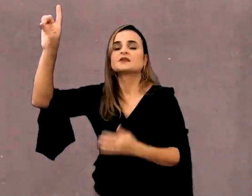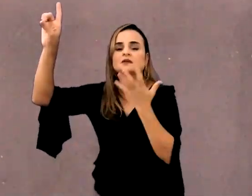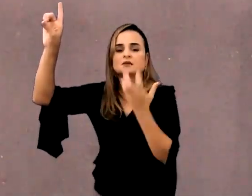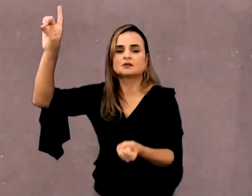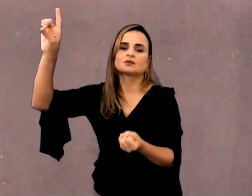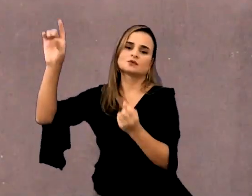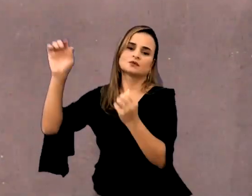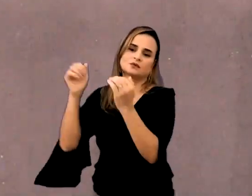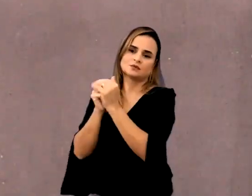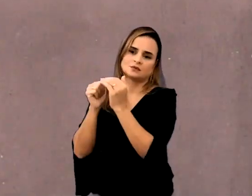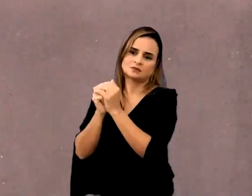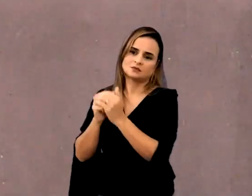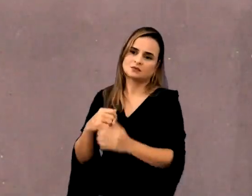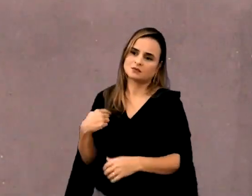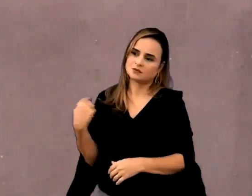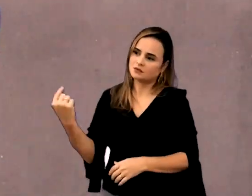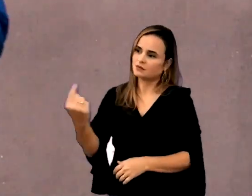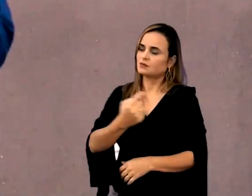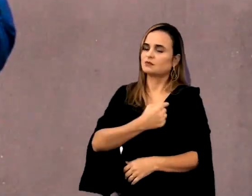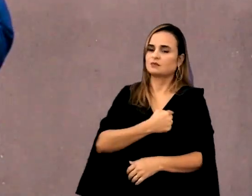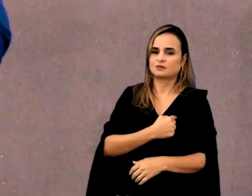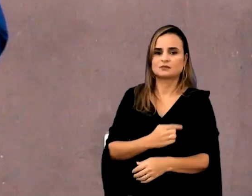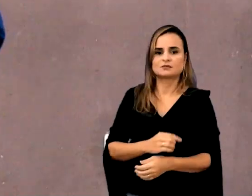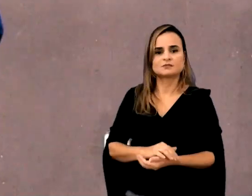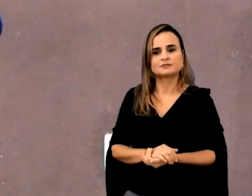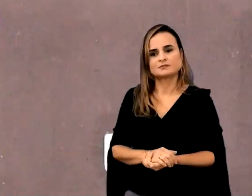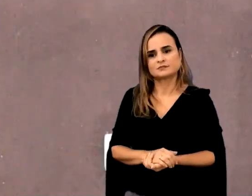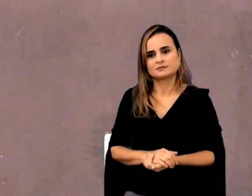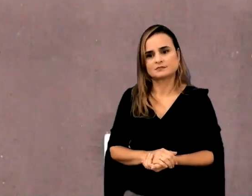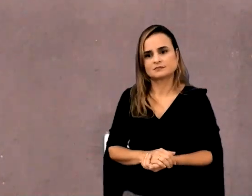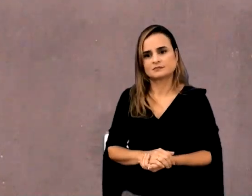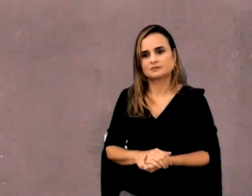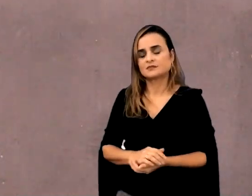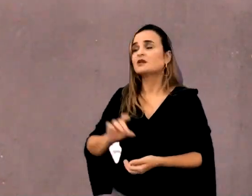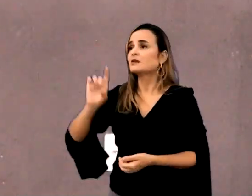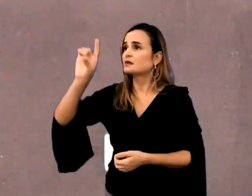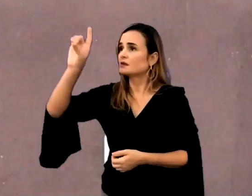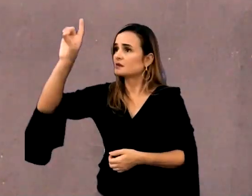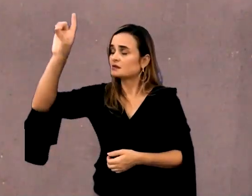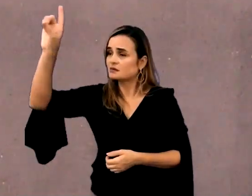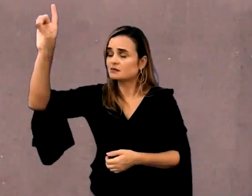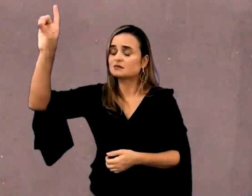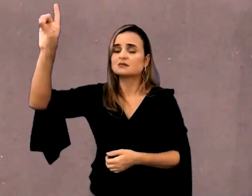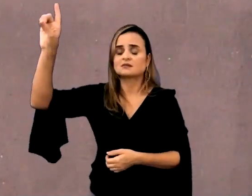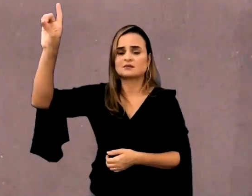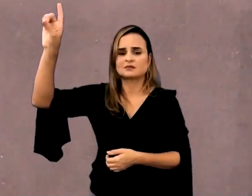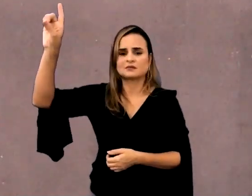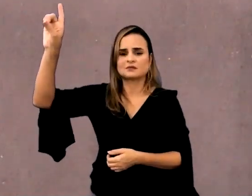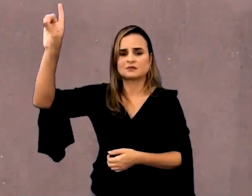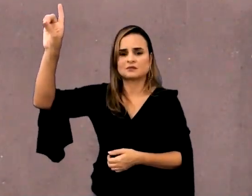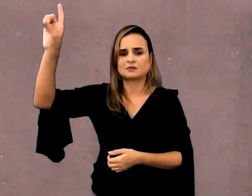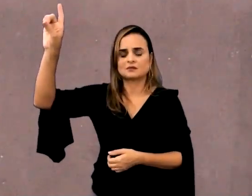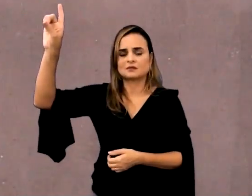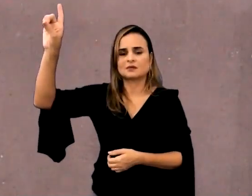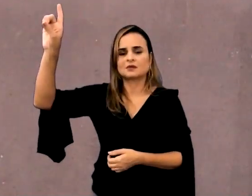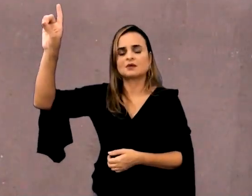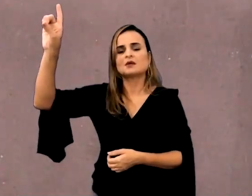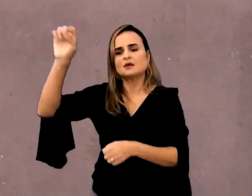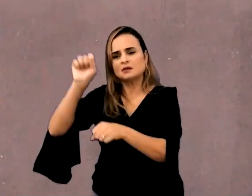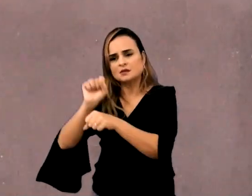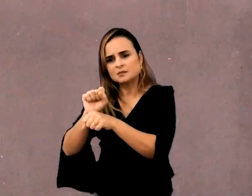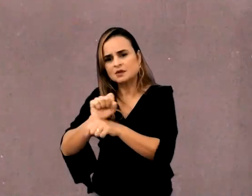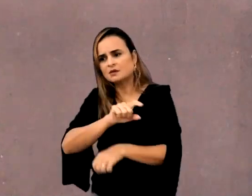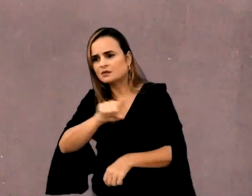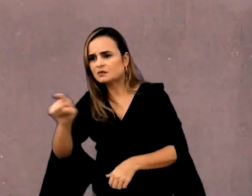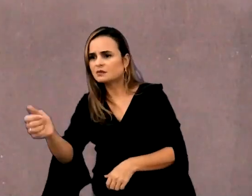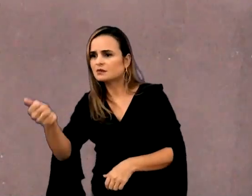Então, esse Deus está pronto a nos ouvir. Então, se o meu povo que chama pelo meu nome, se humilhar, orar, me